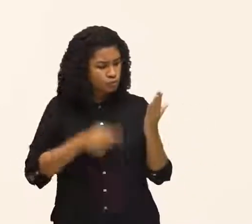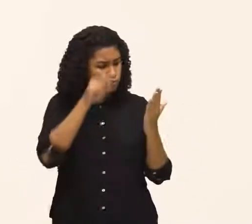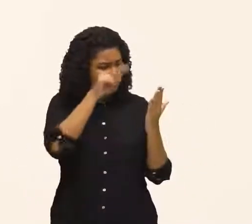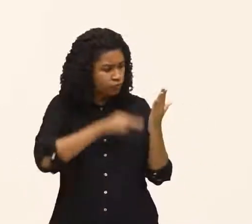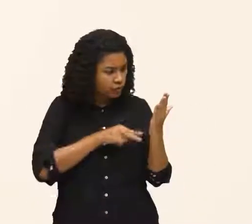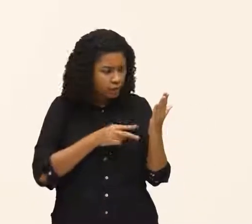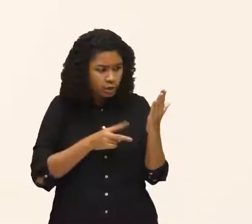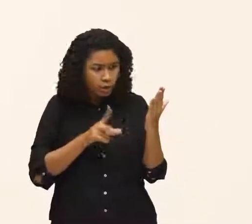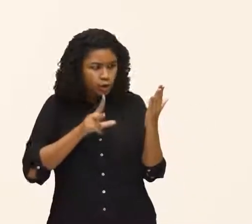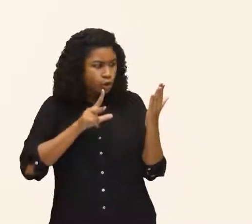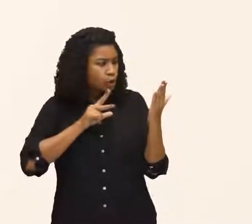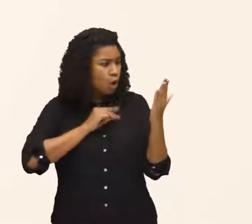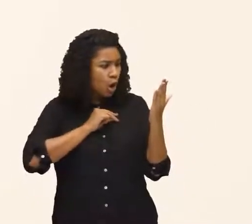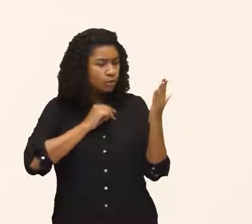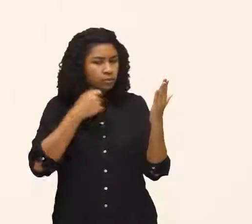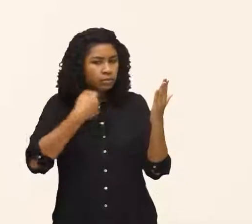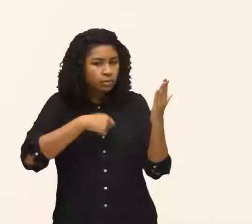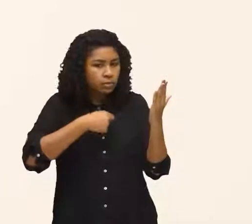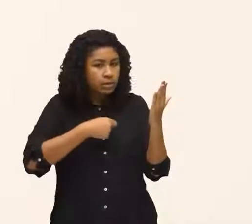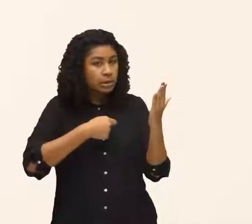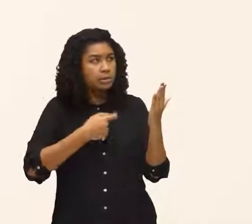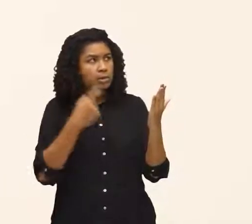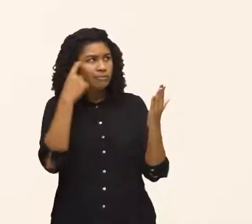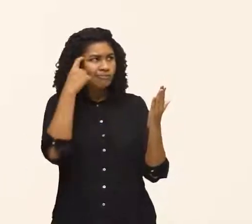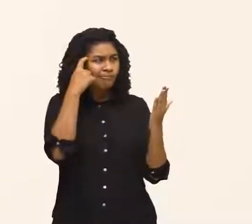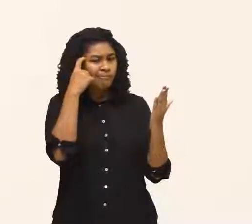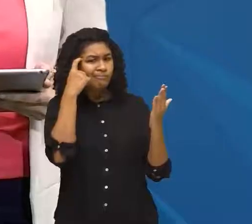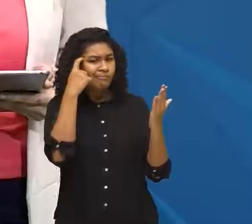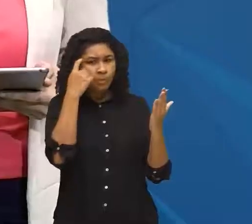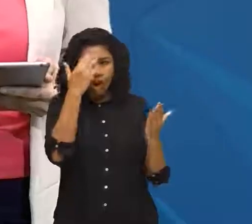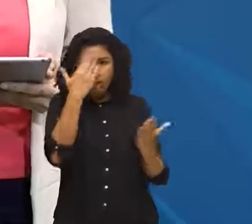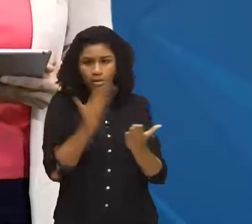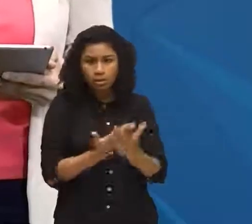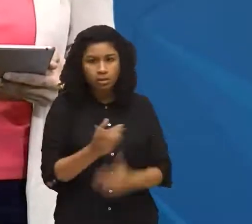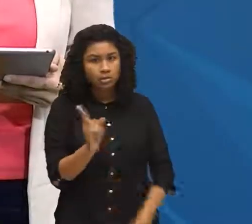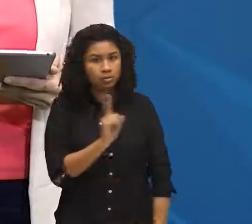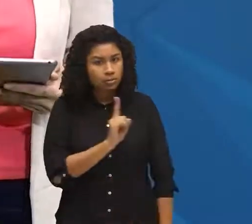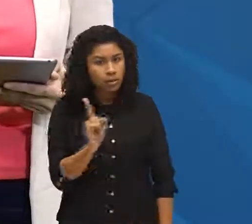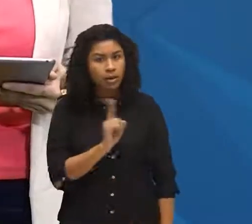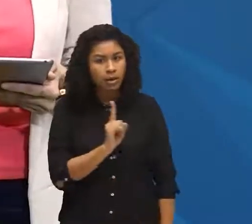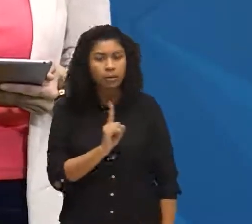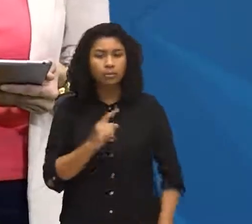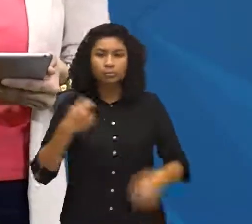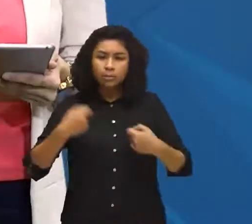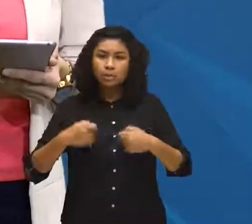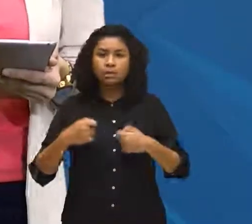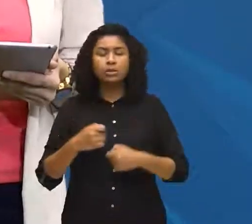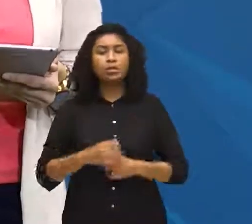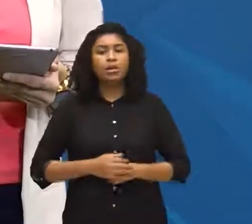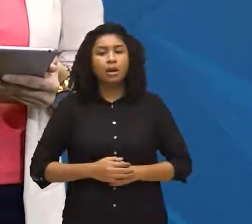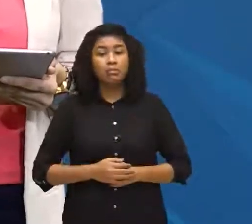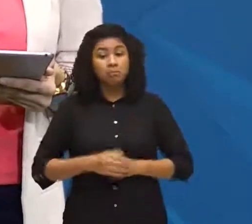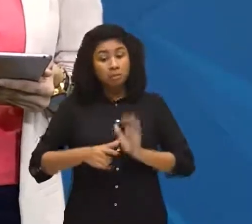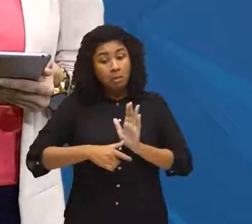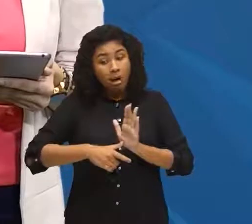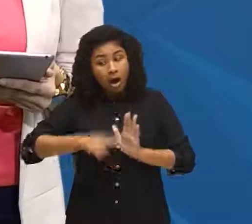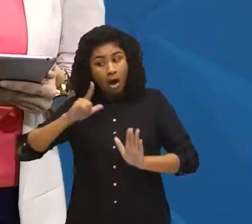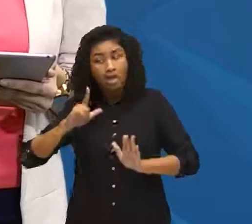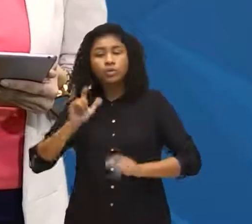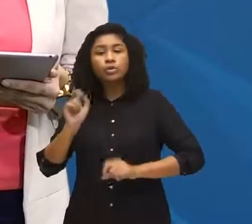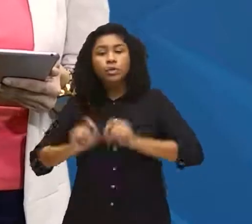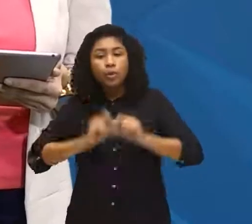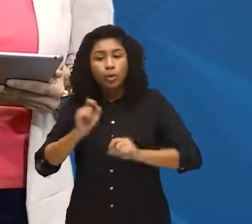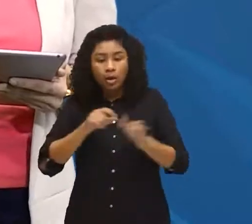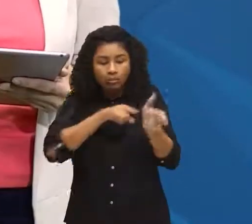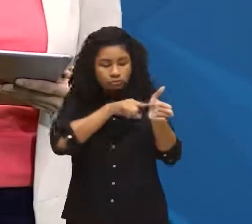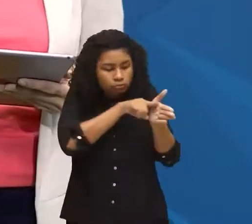atenção, duvide sempre de tudo que você lê, né? Então, leia, verifica, e a parte